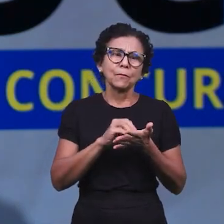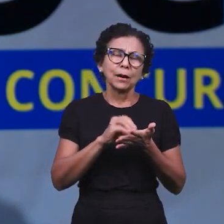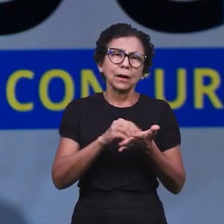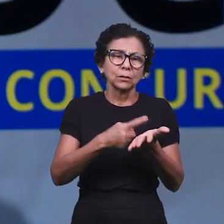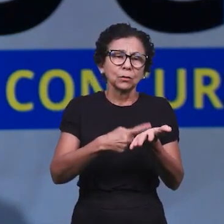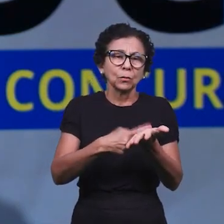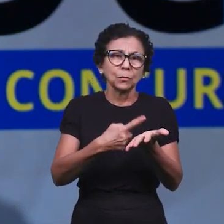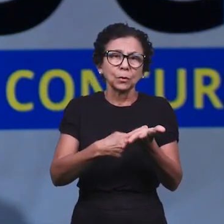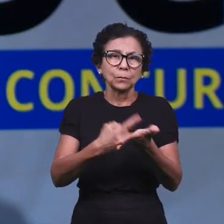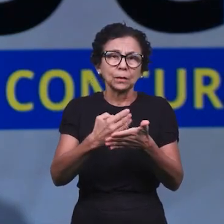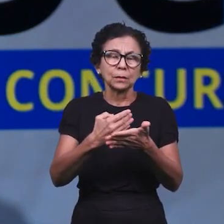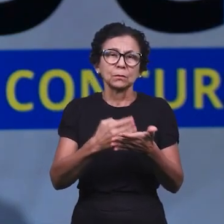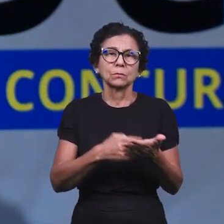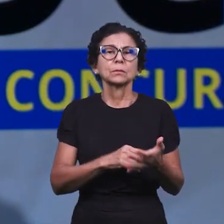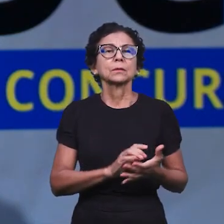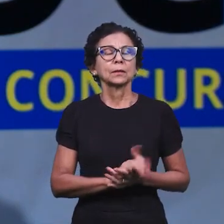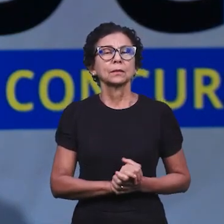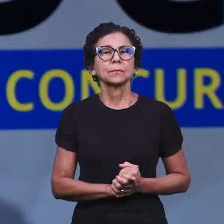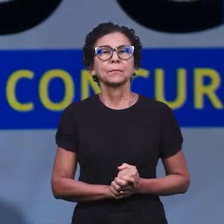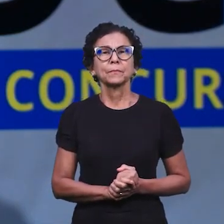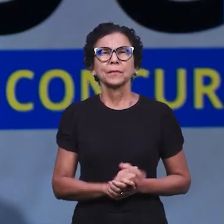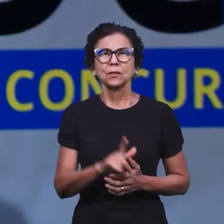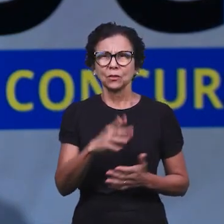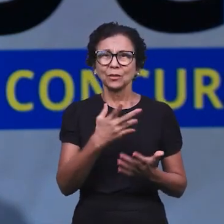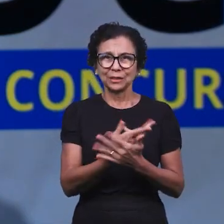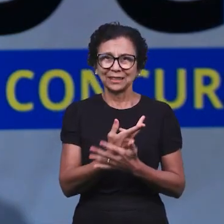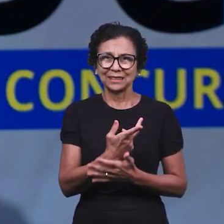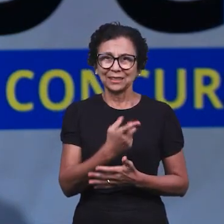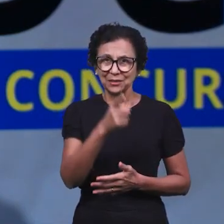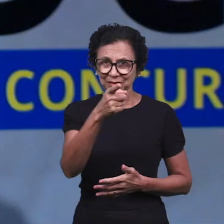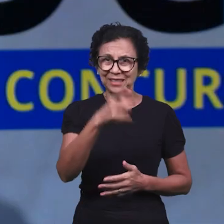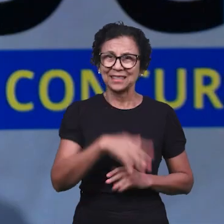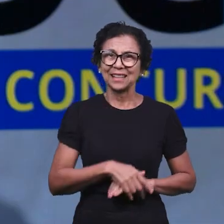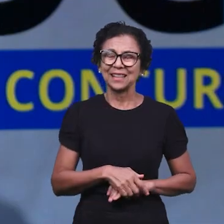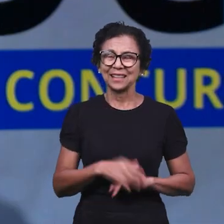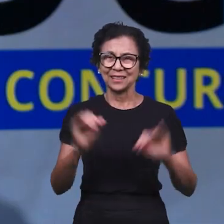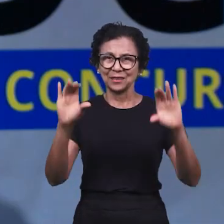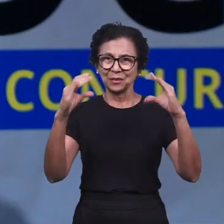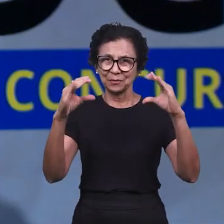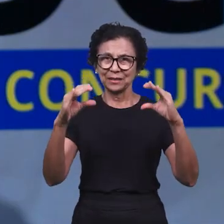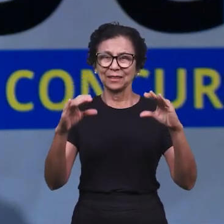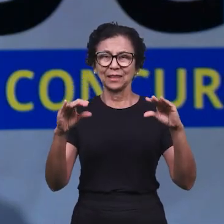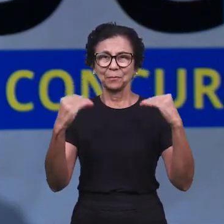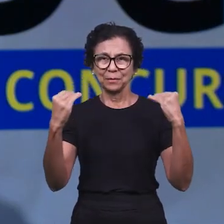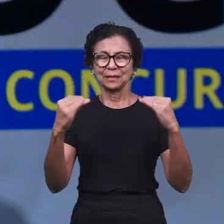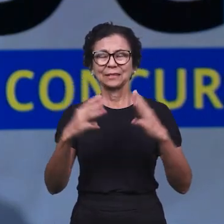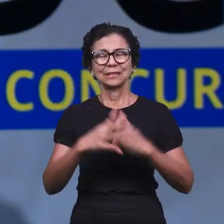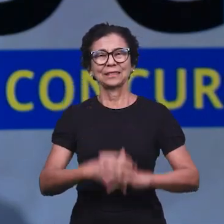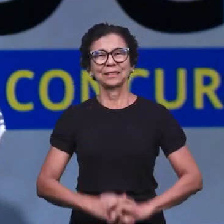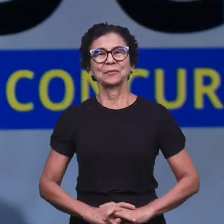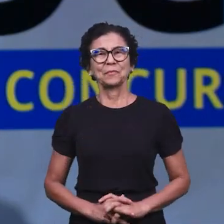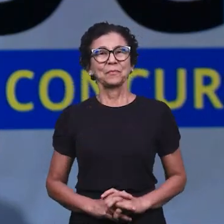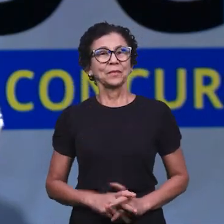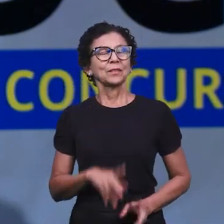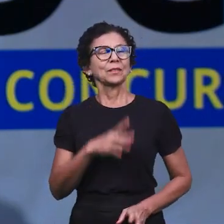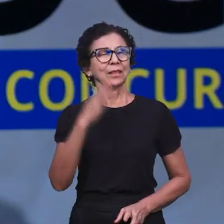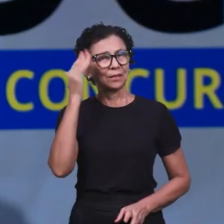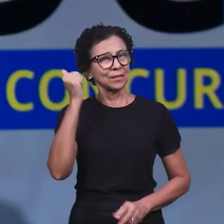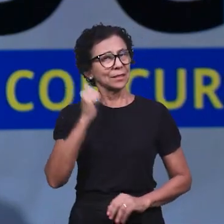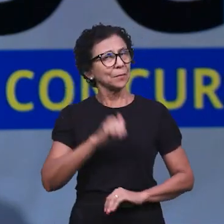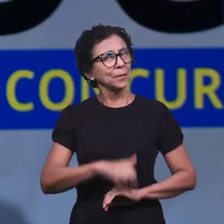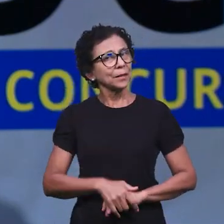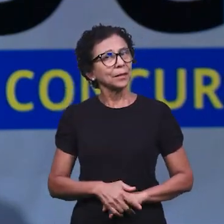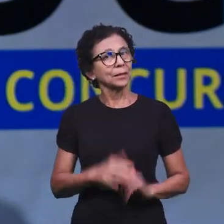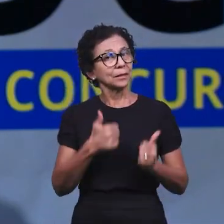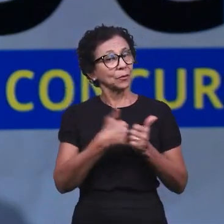já incorreu neles? Já aconteceu com você? Deixa aqui o seu comentário, manda para a gente aí a sua mensagem, que eu quero conhecer, e a gente está